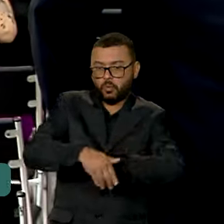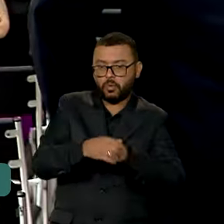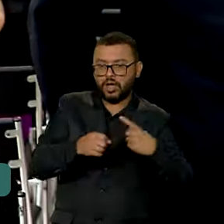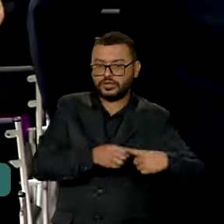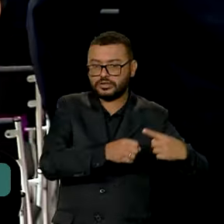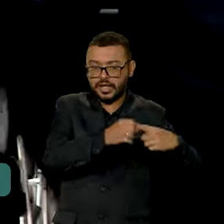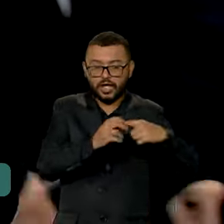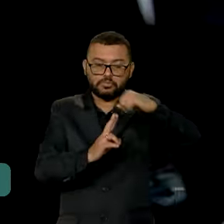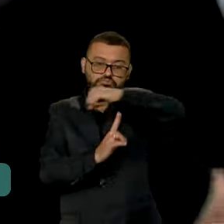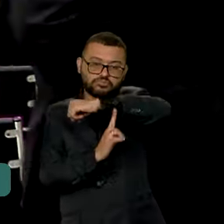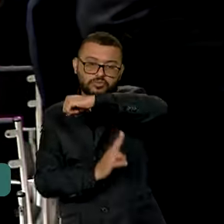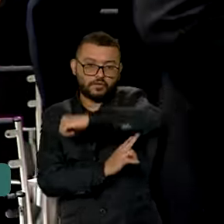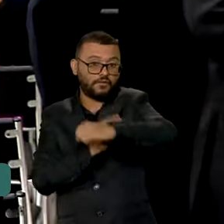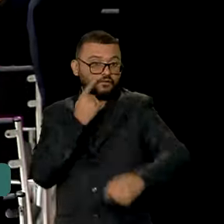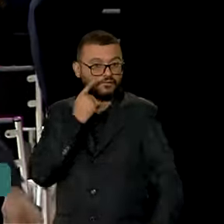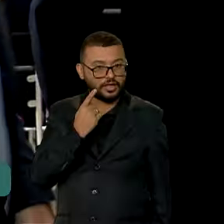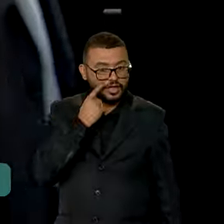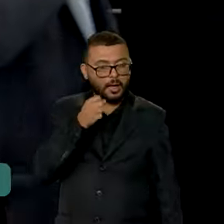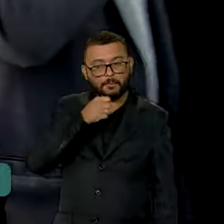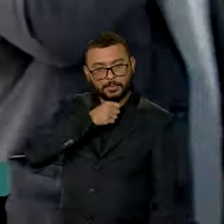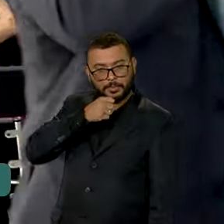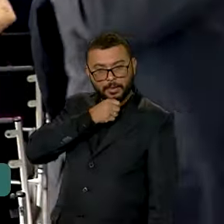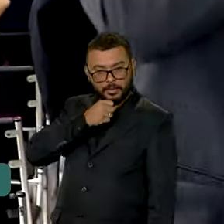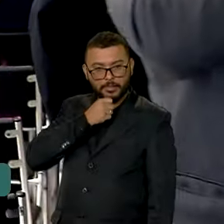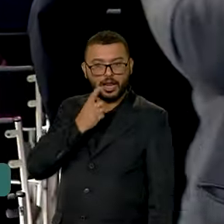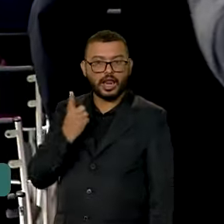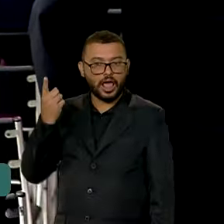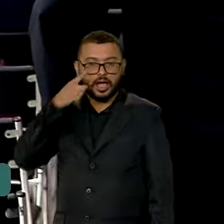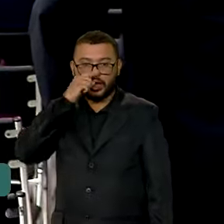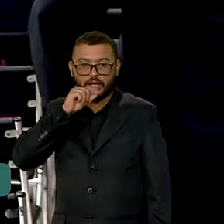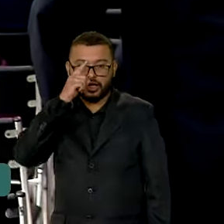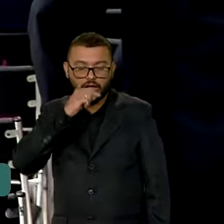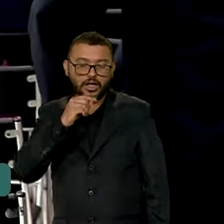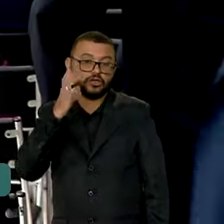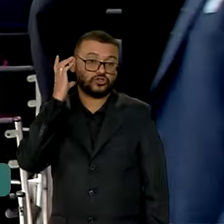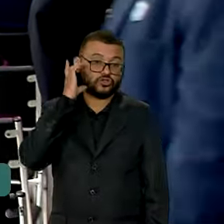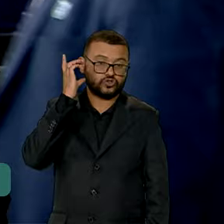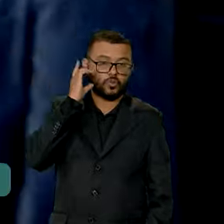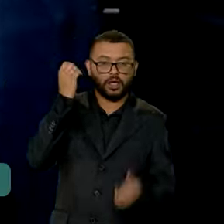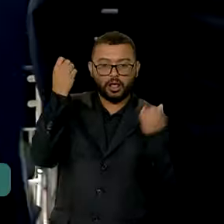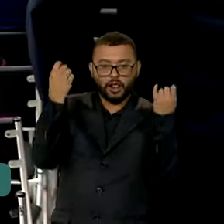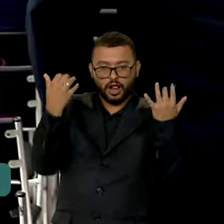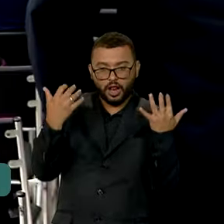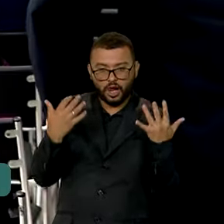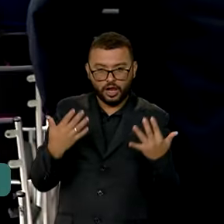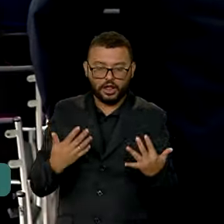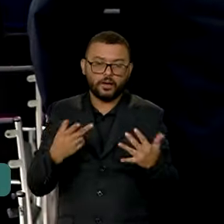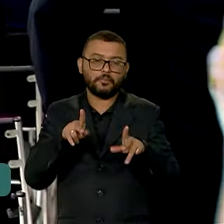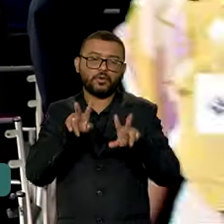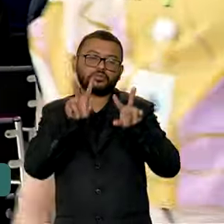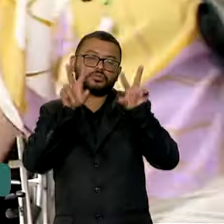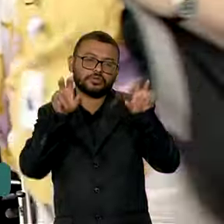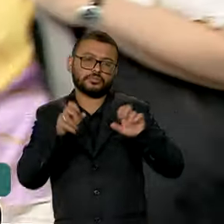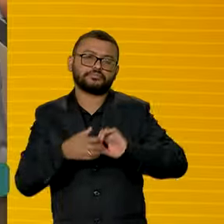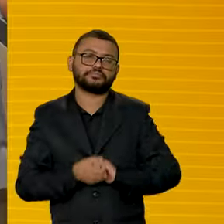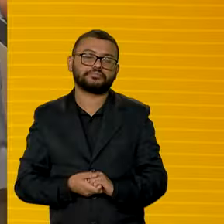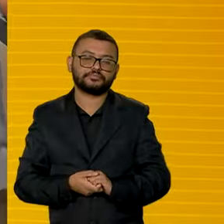e também pontes. Vamos conferir agora o que é que Geraldo Alckmin e também a ex-presidenta Dilma Rousseff falaram sobre o